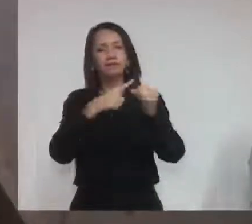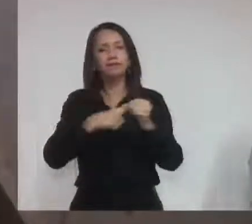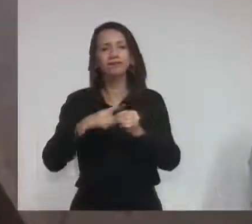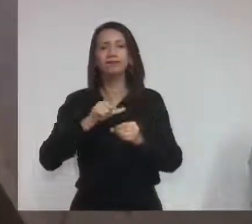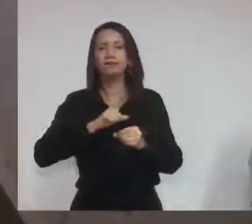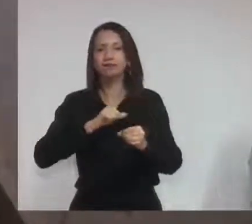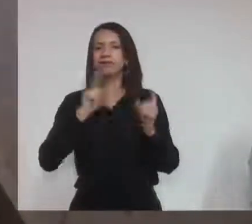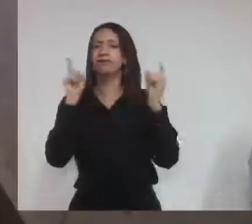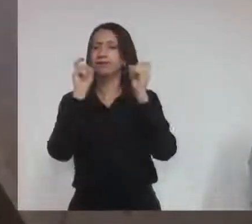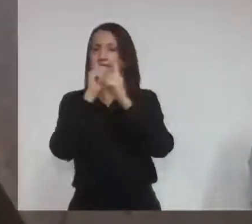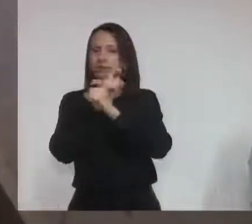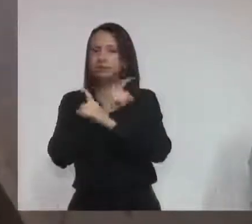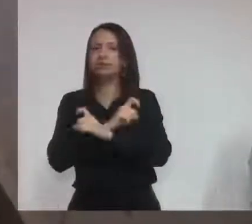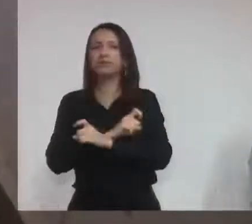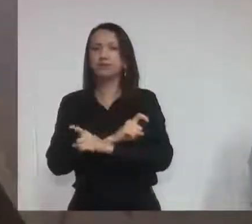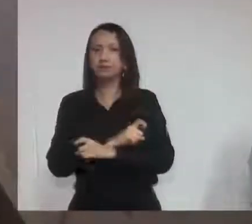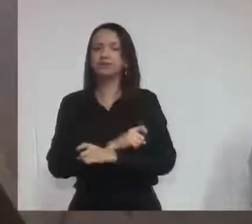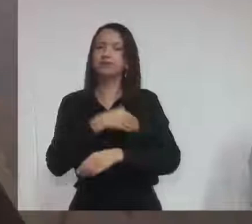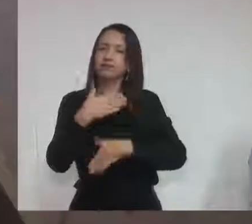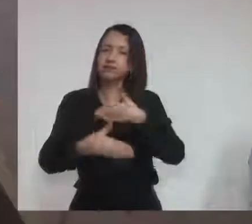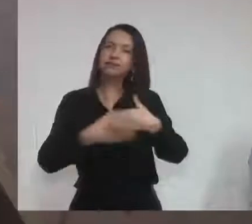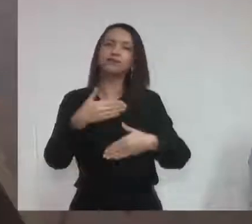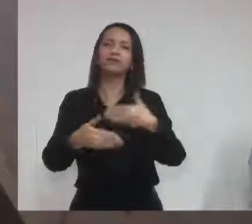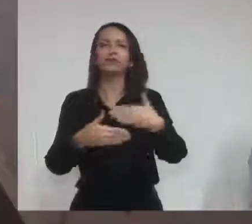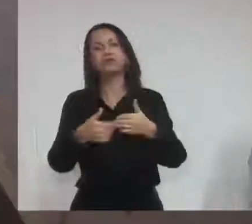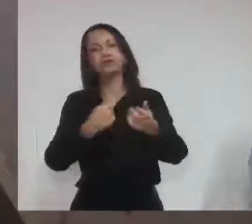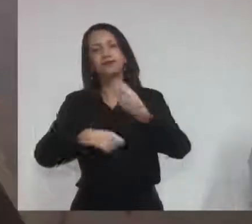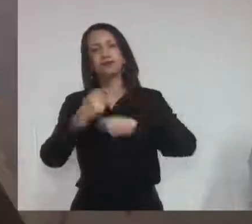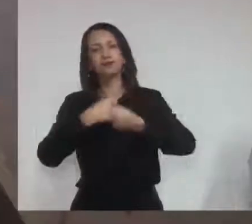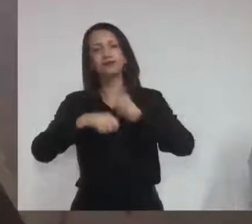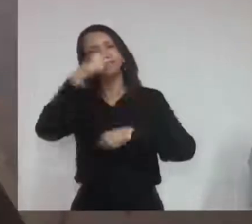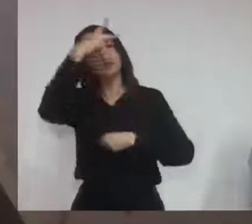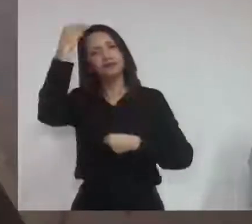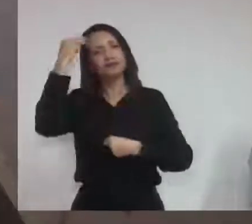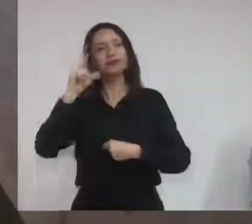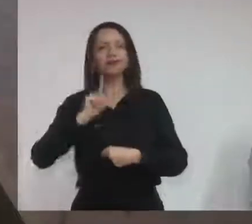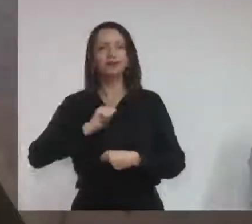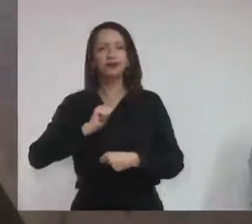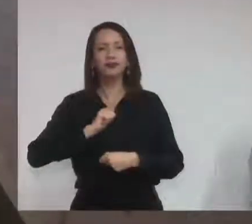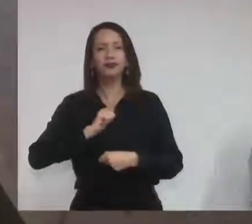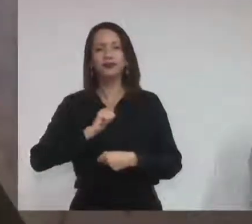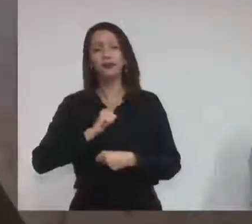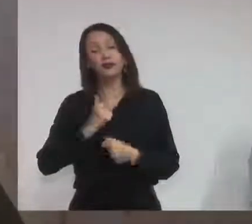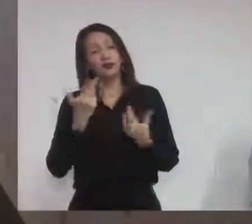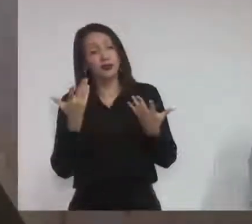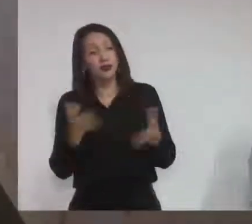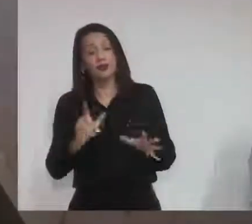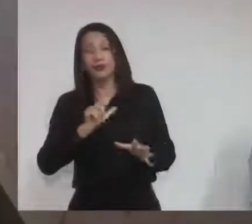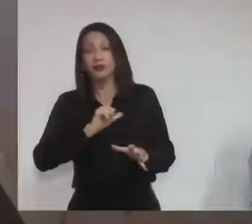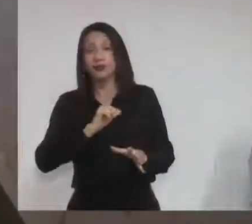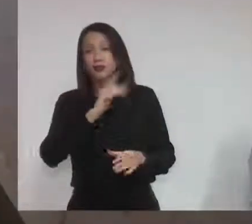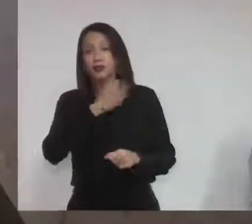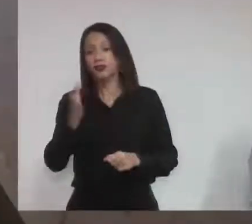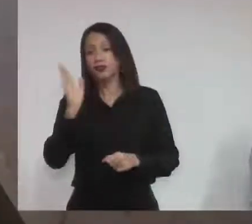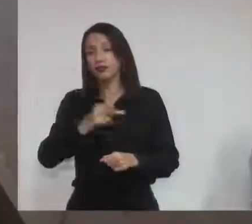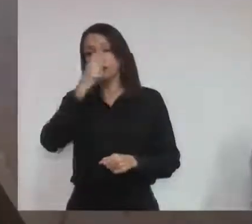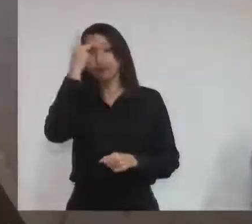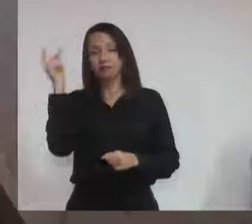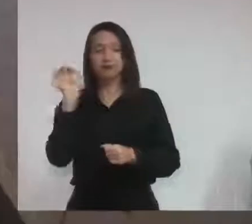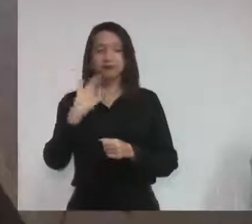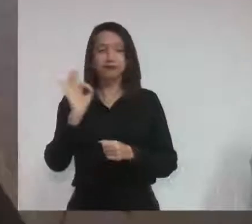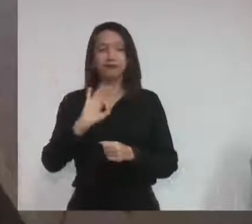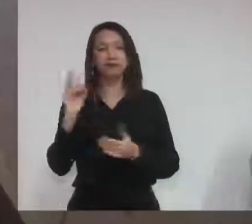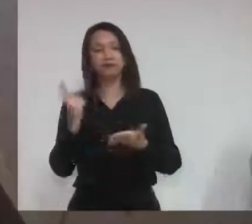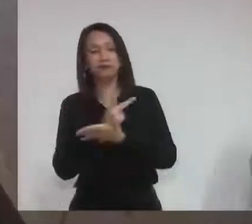com grandes dificuldades e, por consequência, muitos administradores também. O que não quer isentar aqui ninguém de eventuais